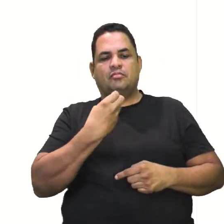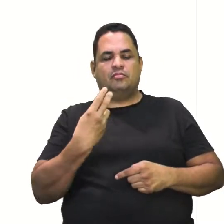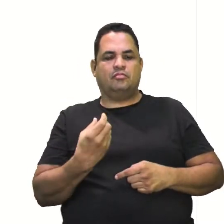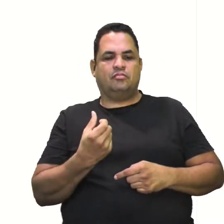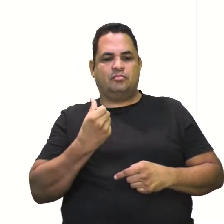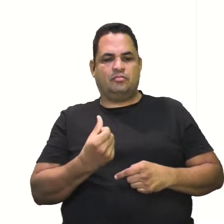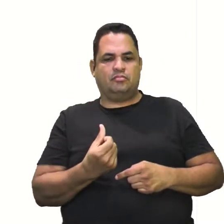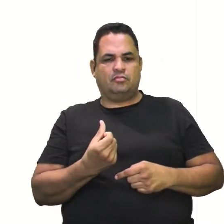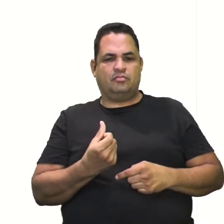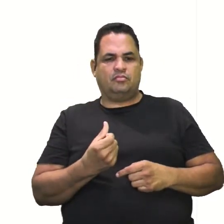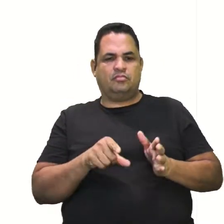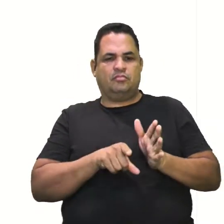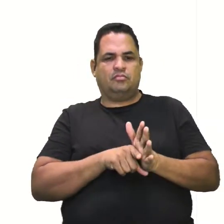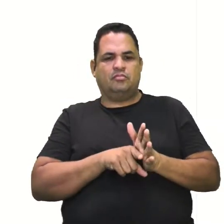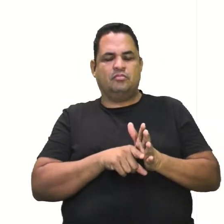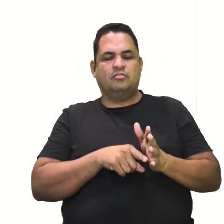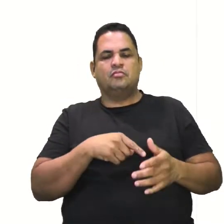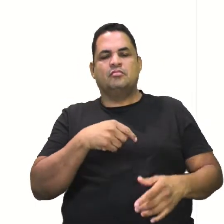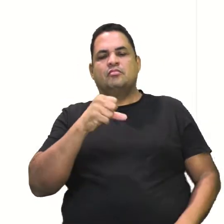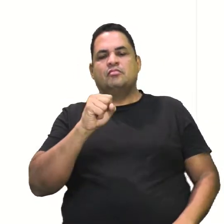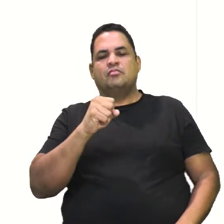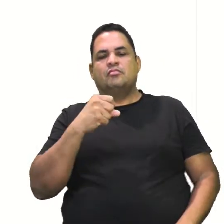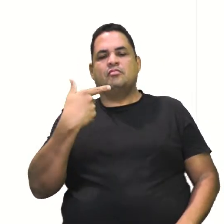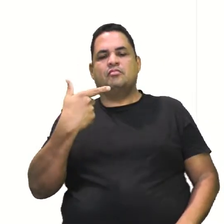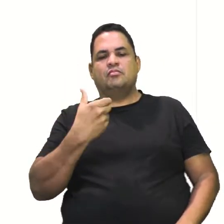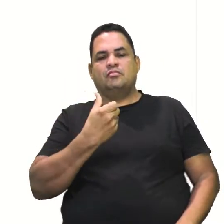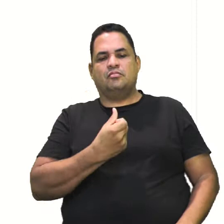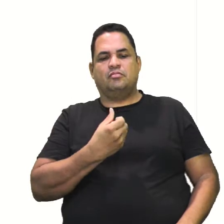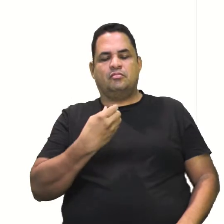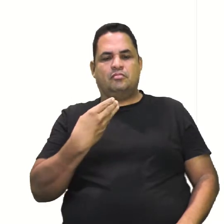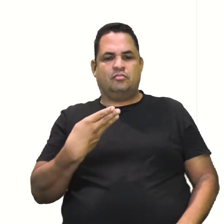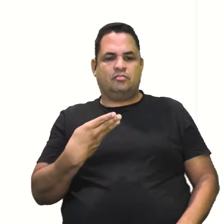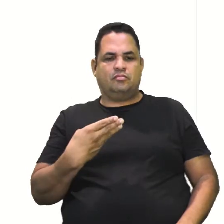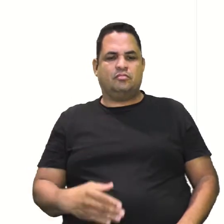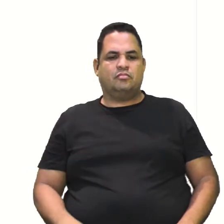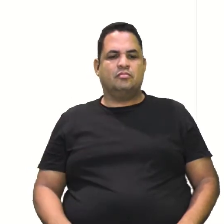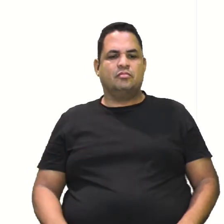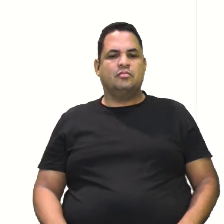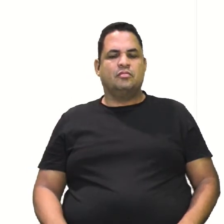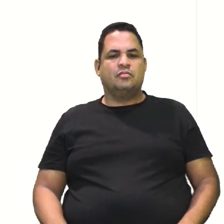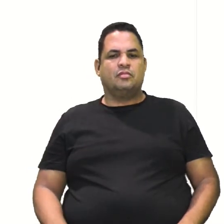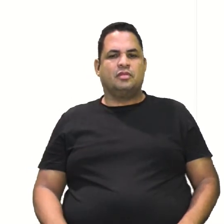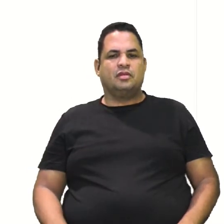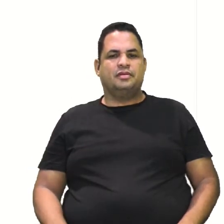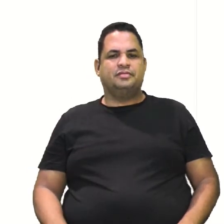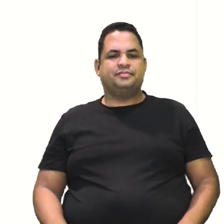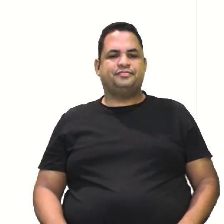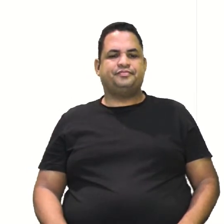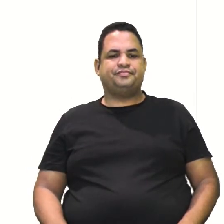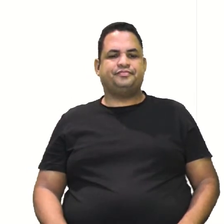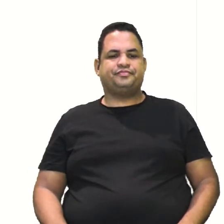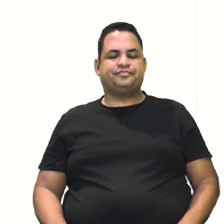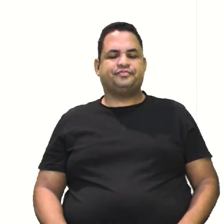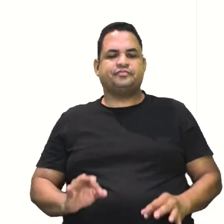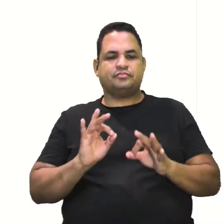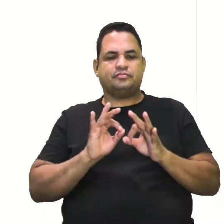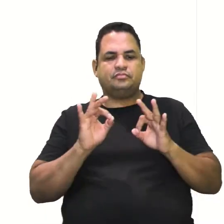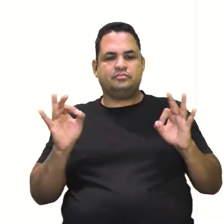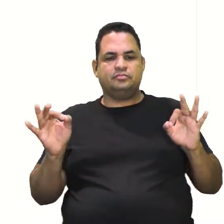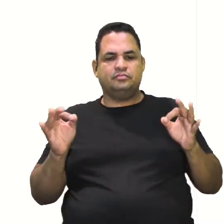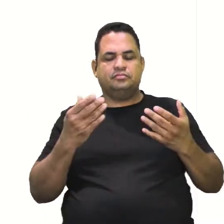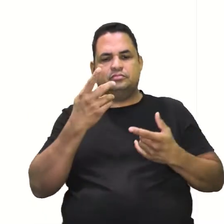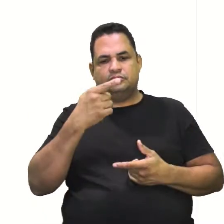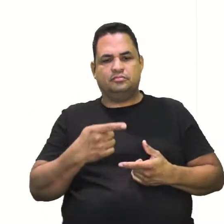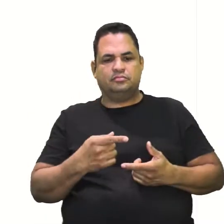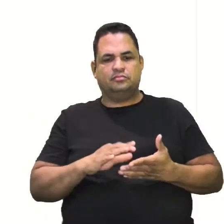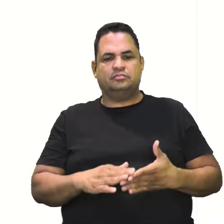36. 36. Menos 8 ao quadrado. 64. 64. Vamos lá aqui em cima agora. A distância entre